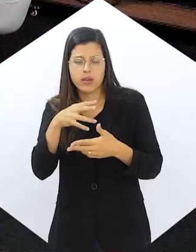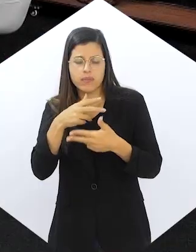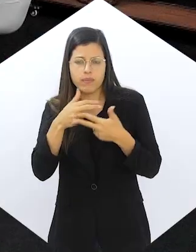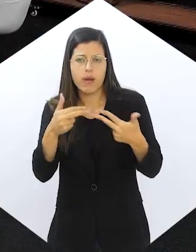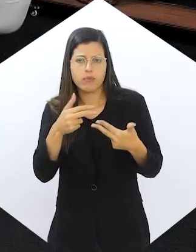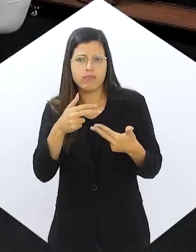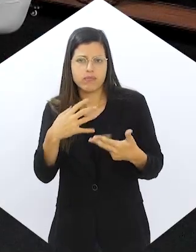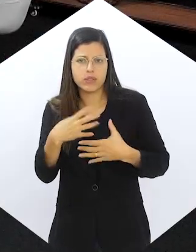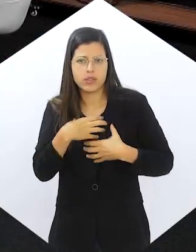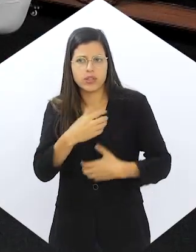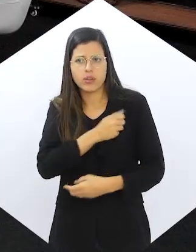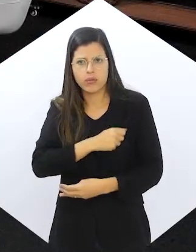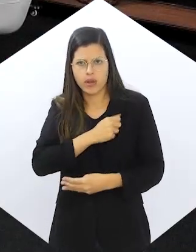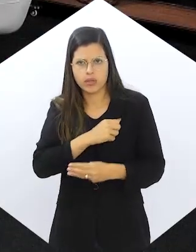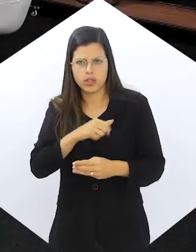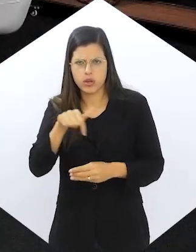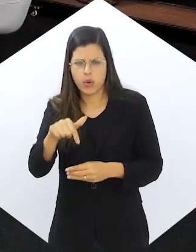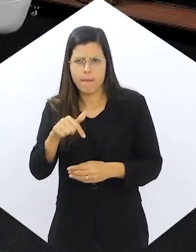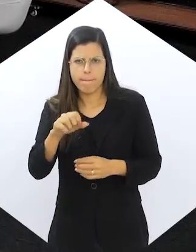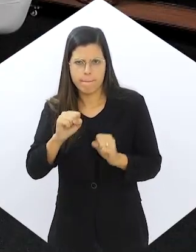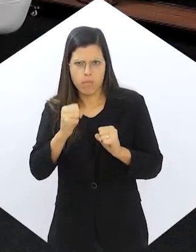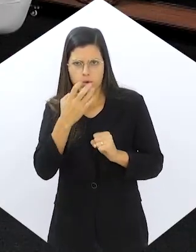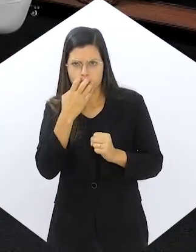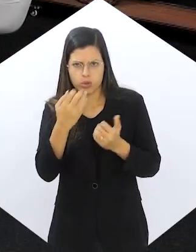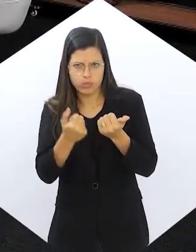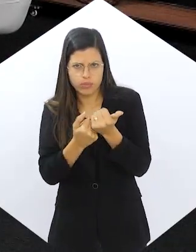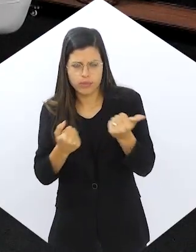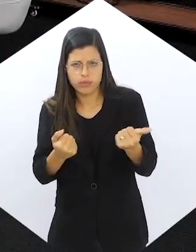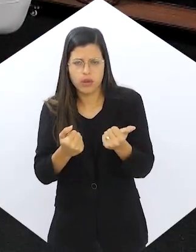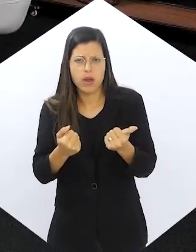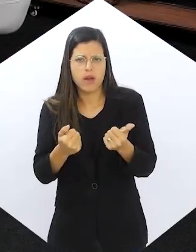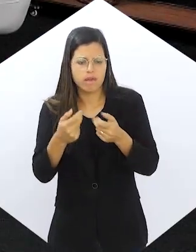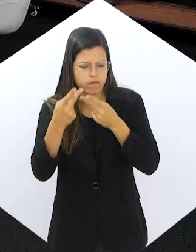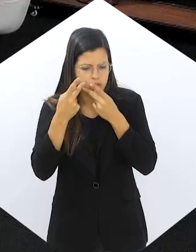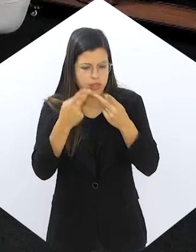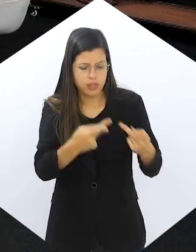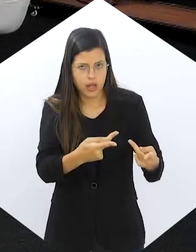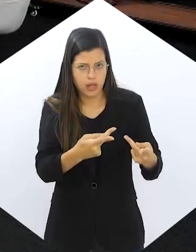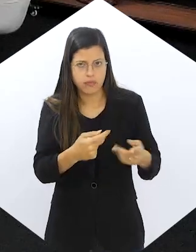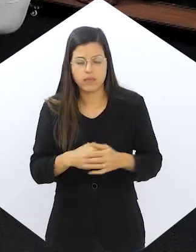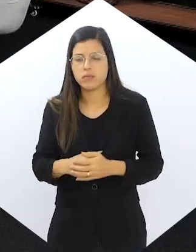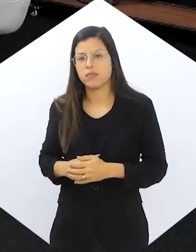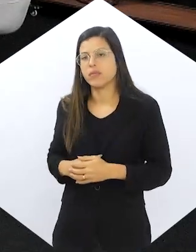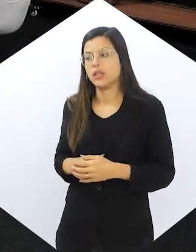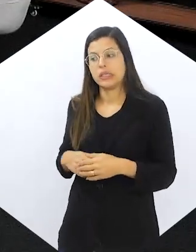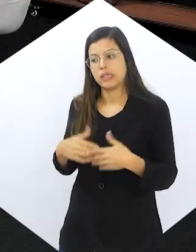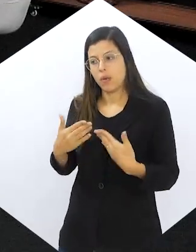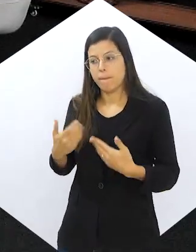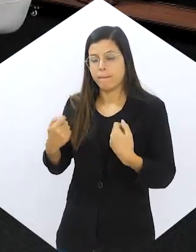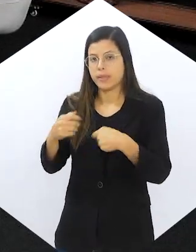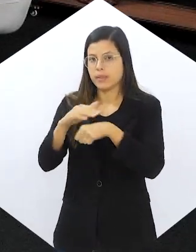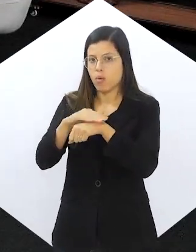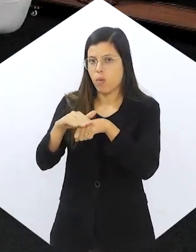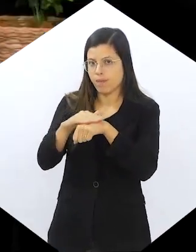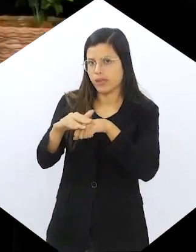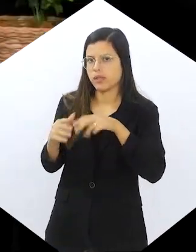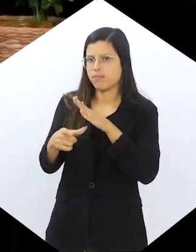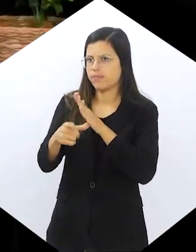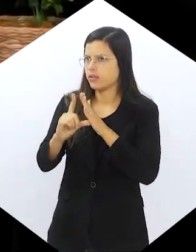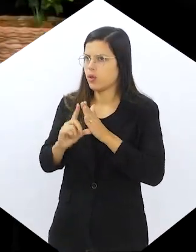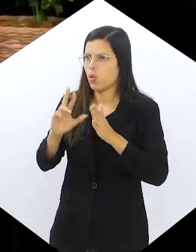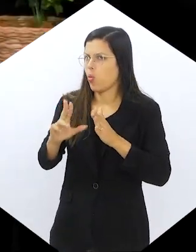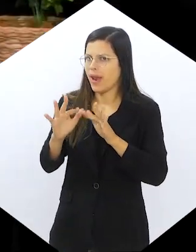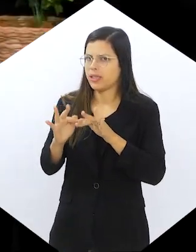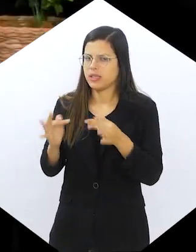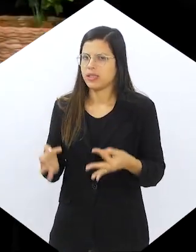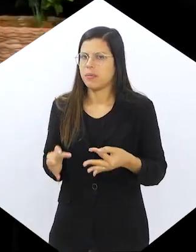esse cão de suporte emocional possa realizar visitas? Mas assim, tem que ser conversado, porque não é tão simples, né? Eu vou ser